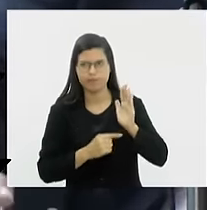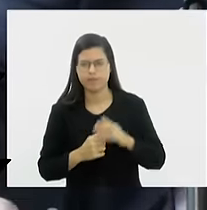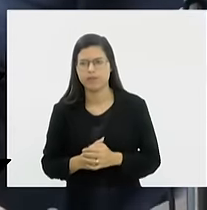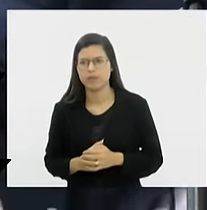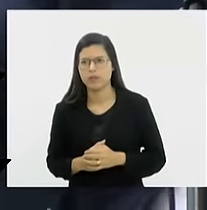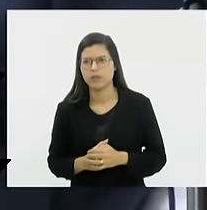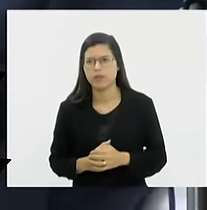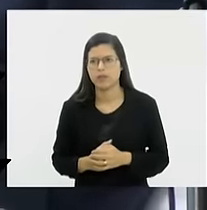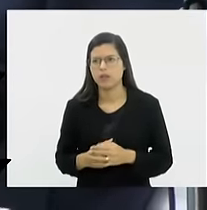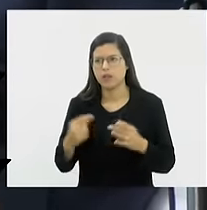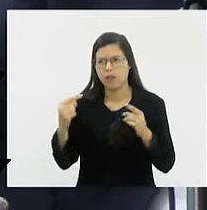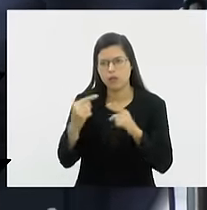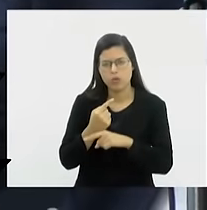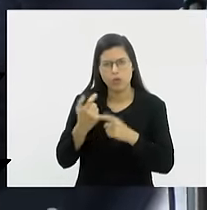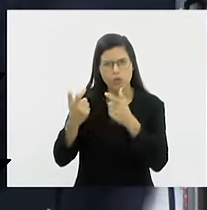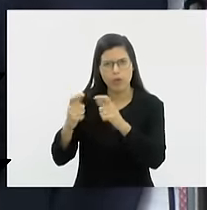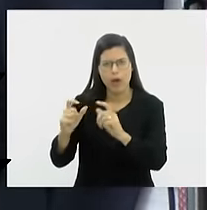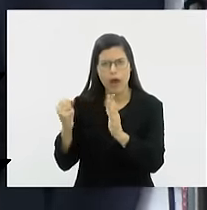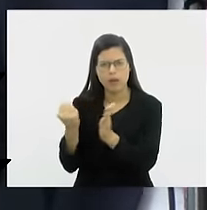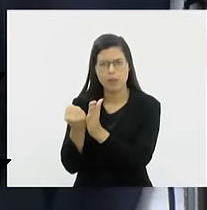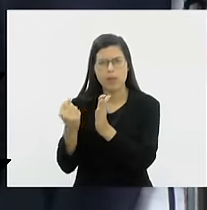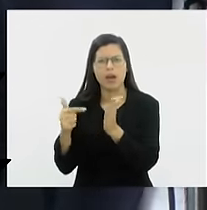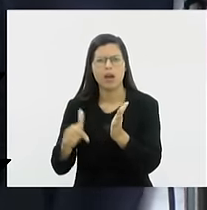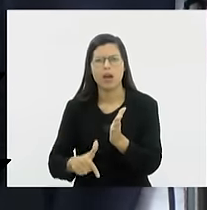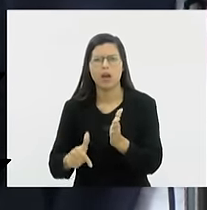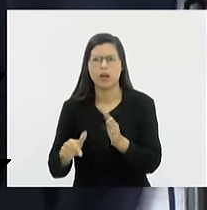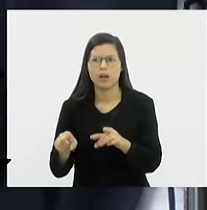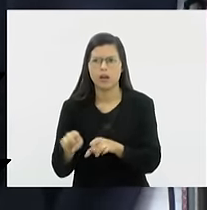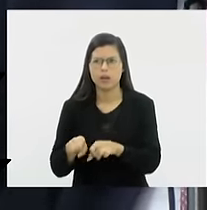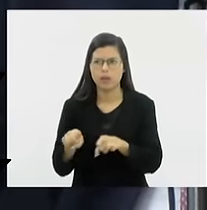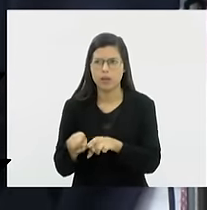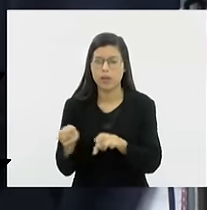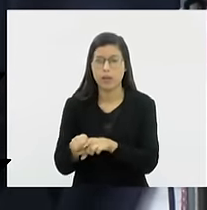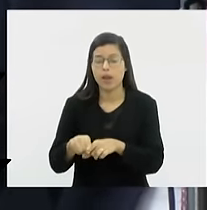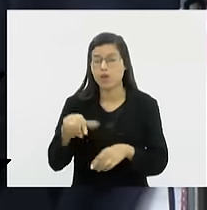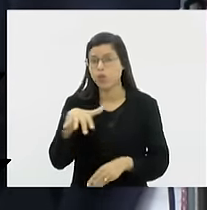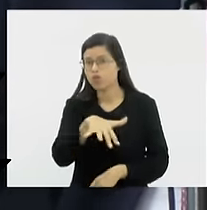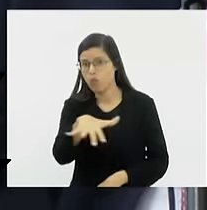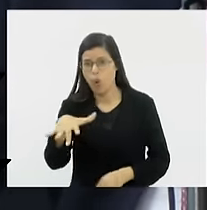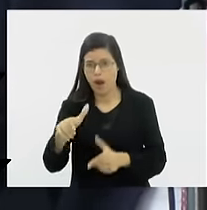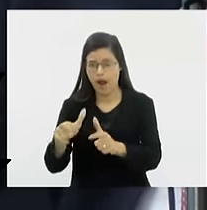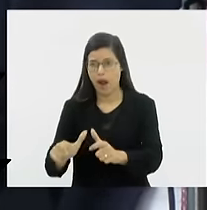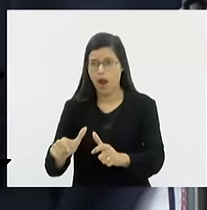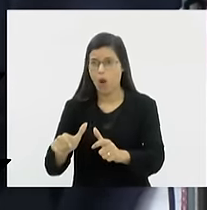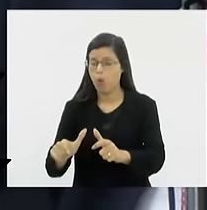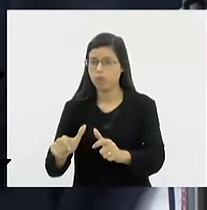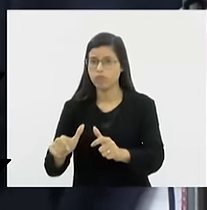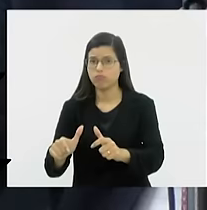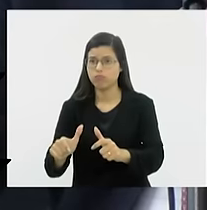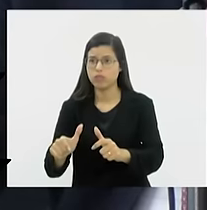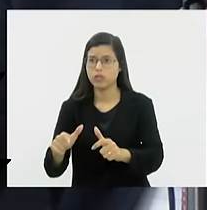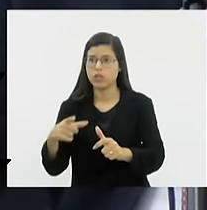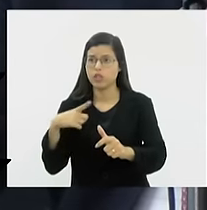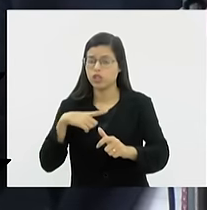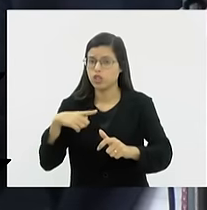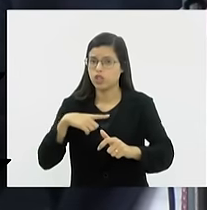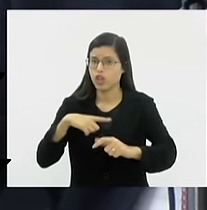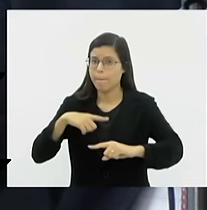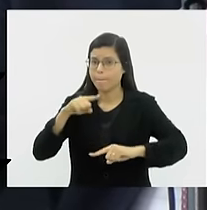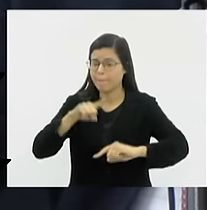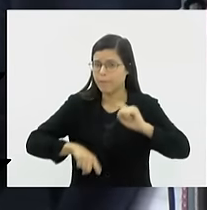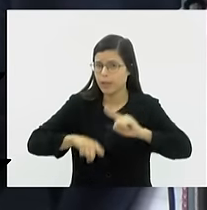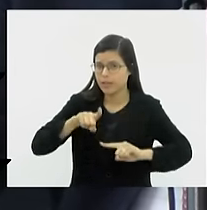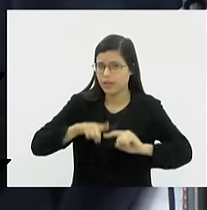irregularidades no lacre e retenção irregular de veículos. Teve pátios que nós... nos deparamos com peças de veículos